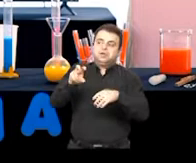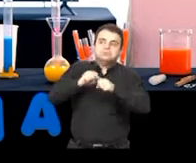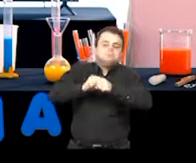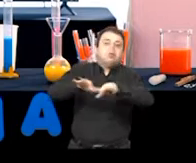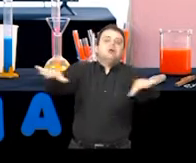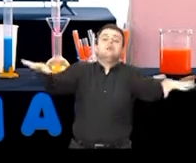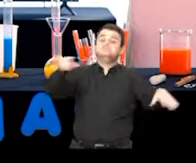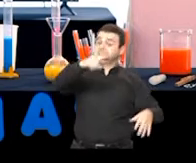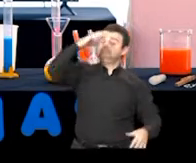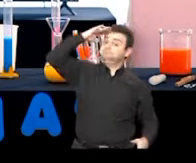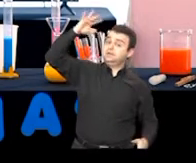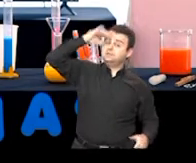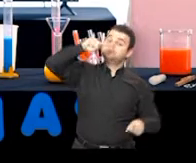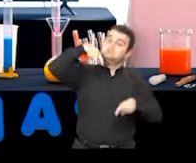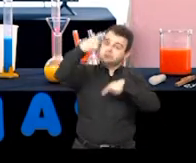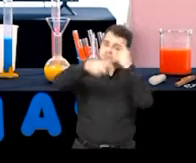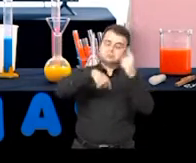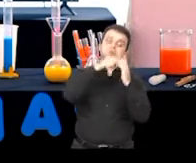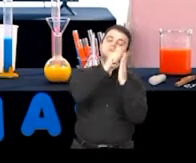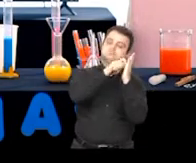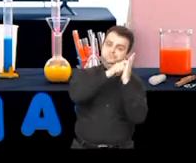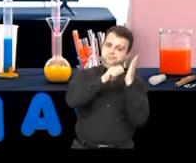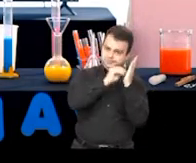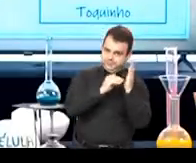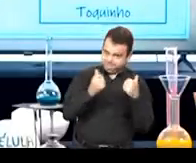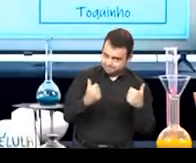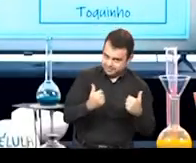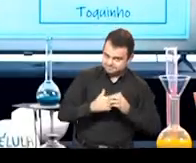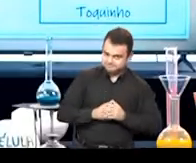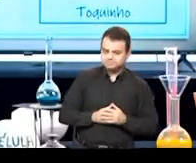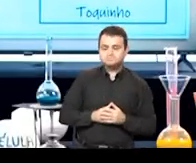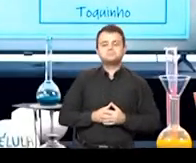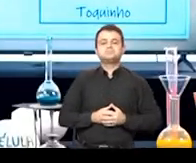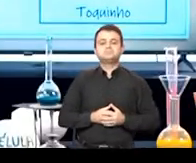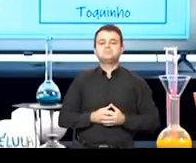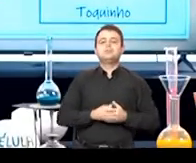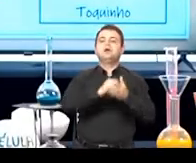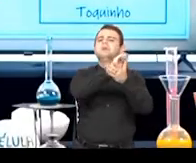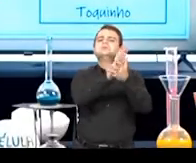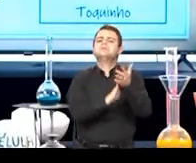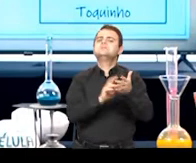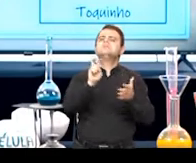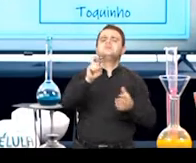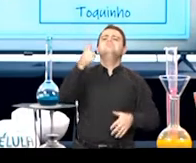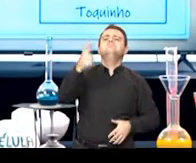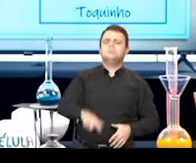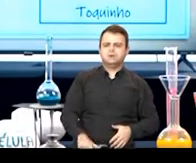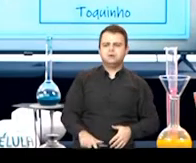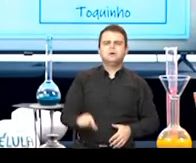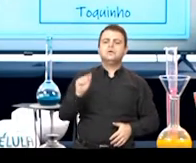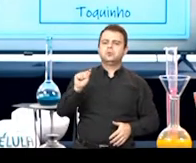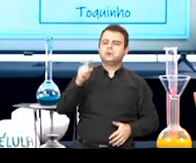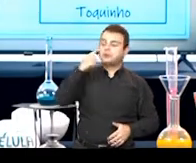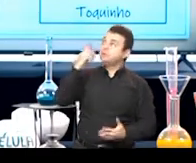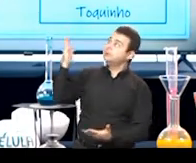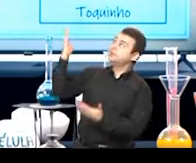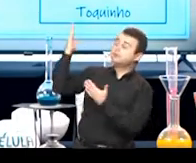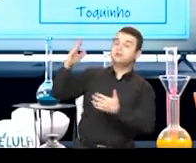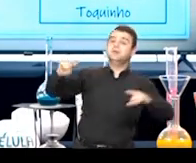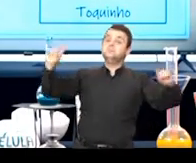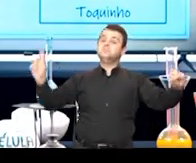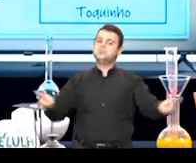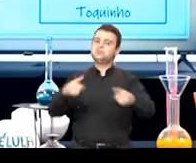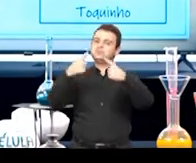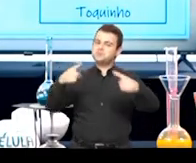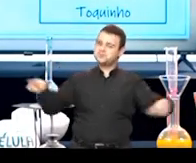circulem? Pense também e anote no seu caderno. Na sua atividade 5, você também encontra essa música, então